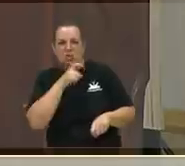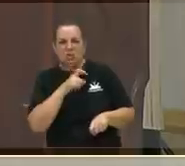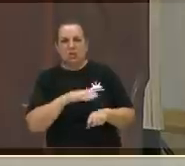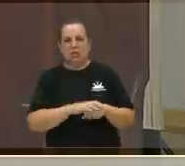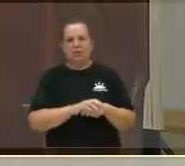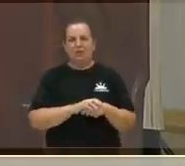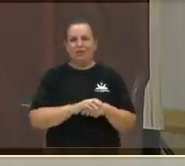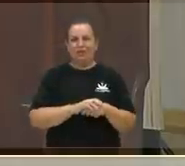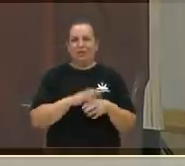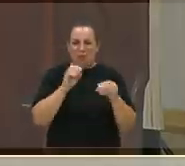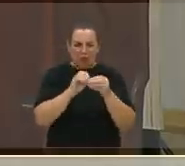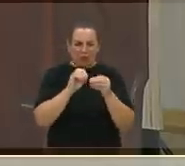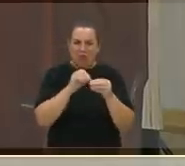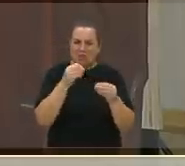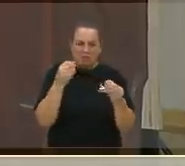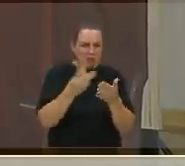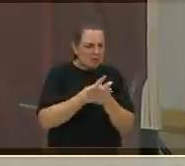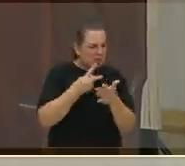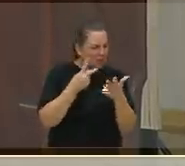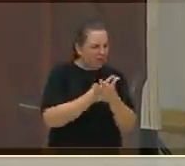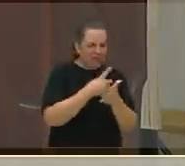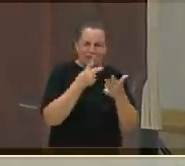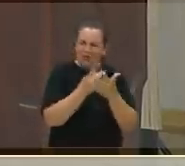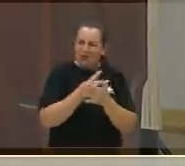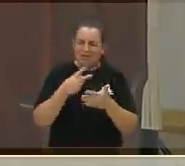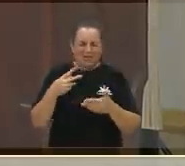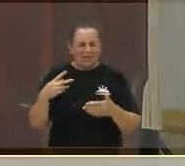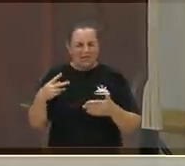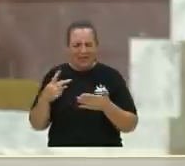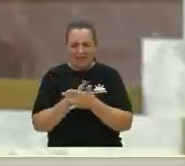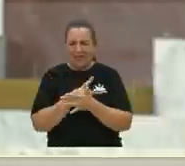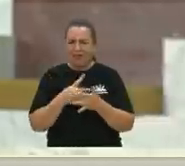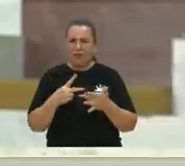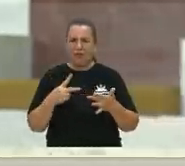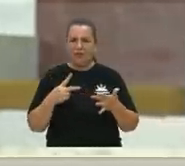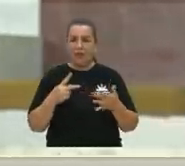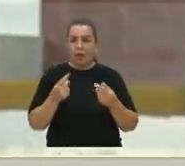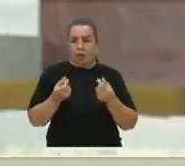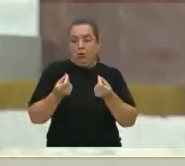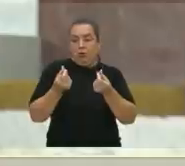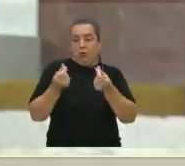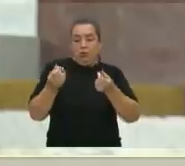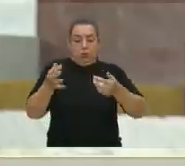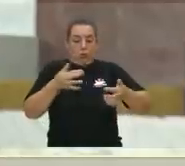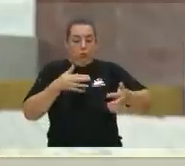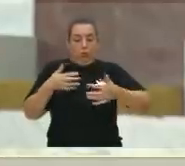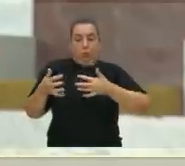justos junto a ti pelo enriqueci